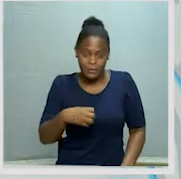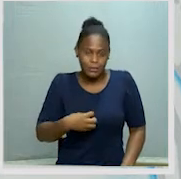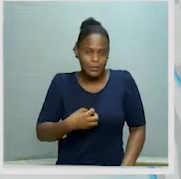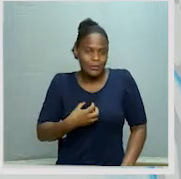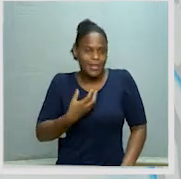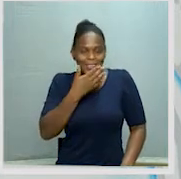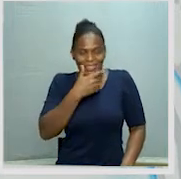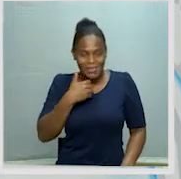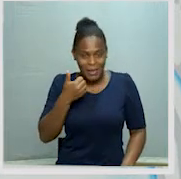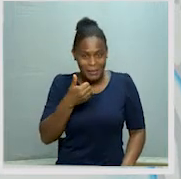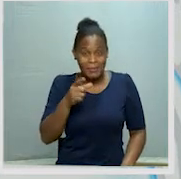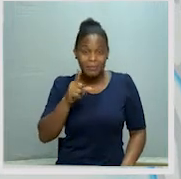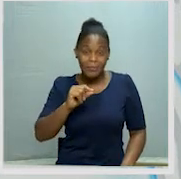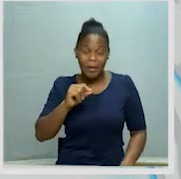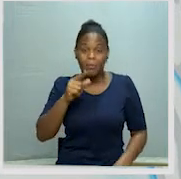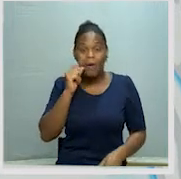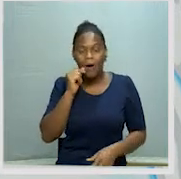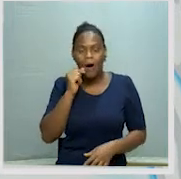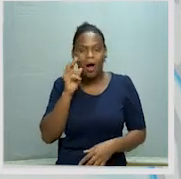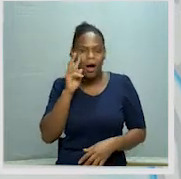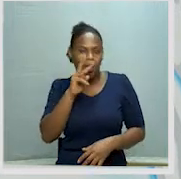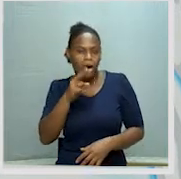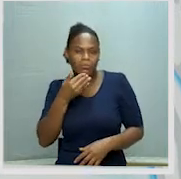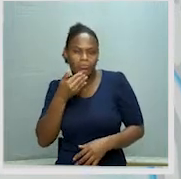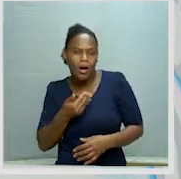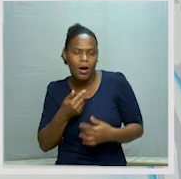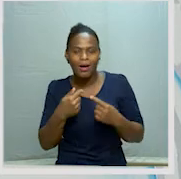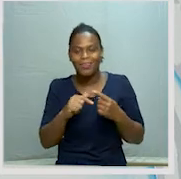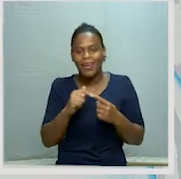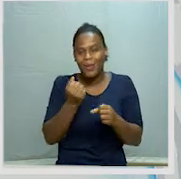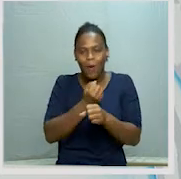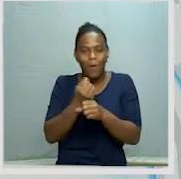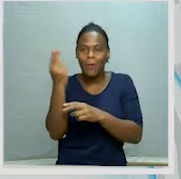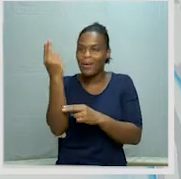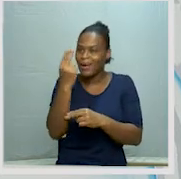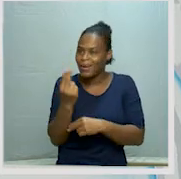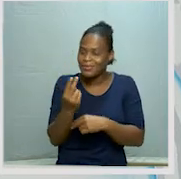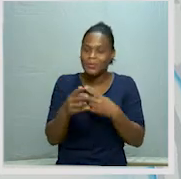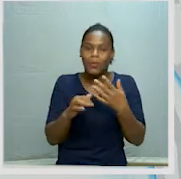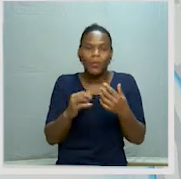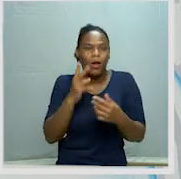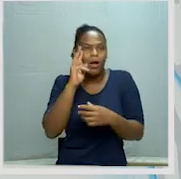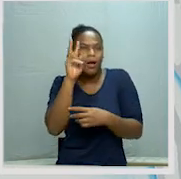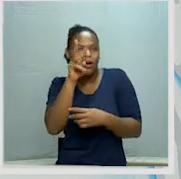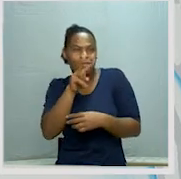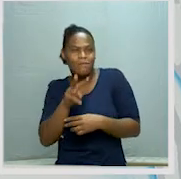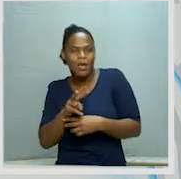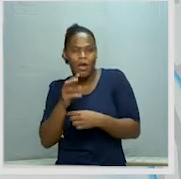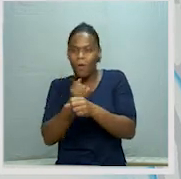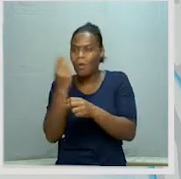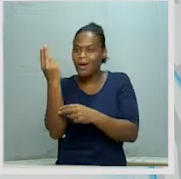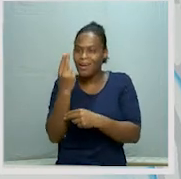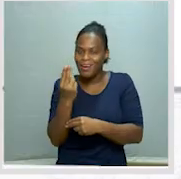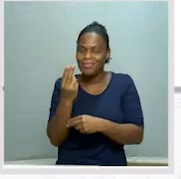de sentimento estético, né, ele experiencia a obra de arte né, contemplando a